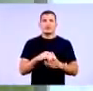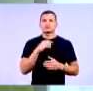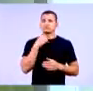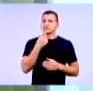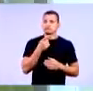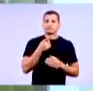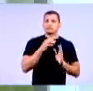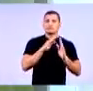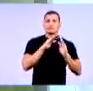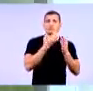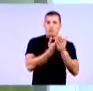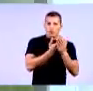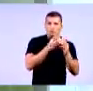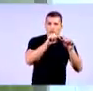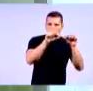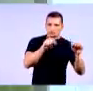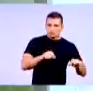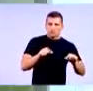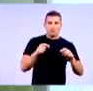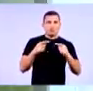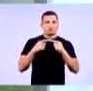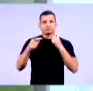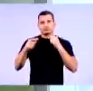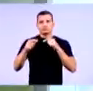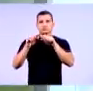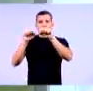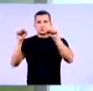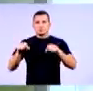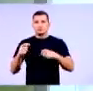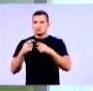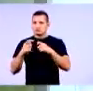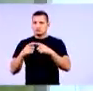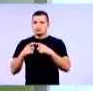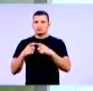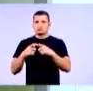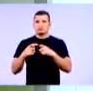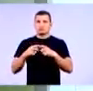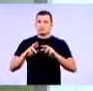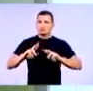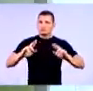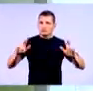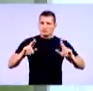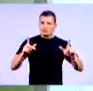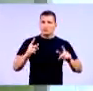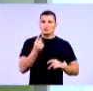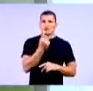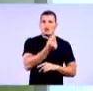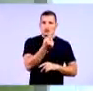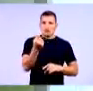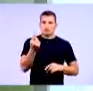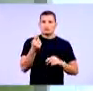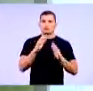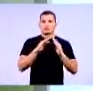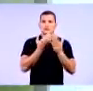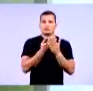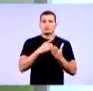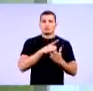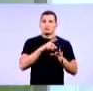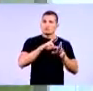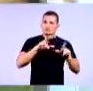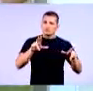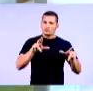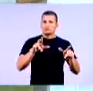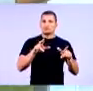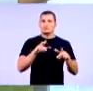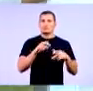para mais 20 escolas. A chance de ter mudanças são inúmeras, são muitas, né? Porque cada escola tem um jeito diferenciado de trabalhar